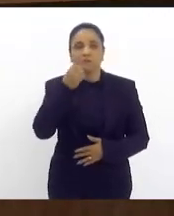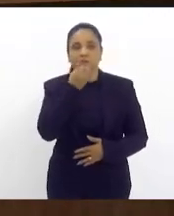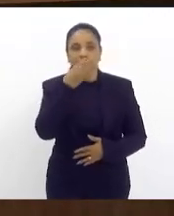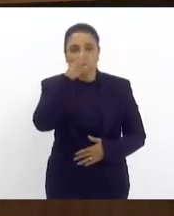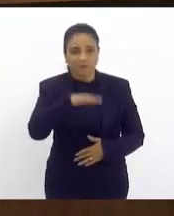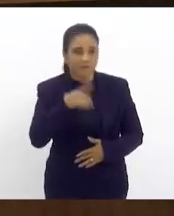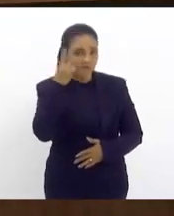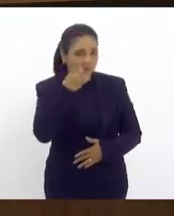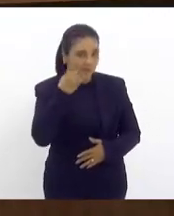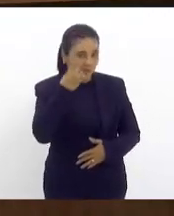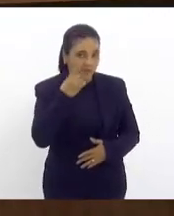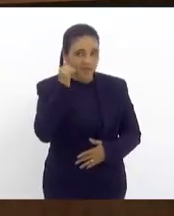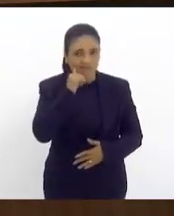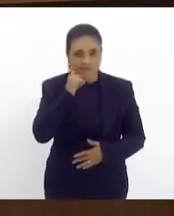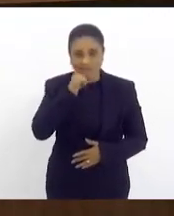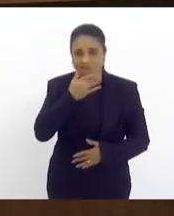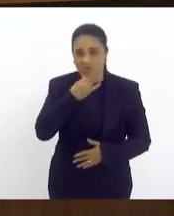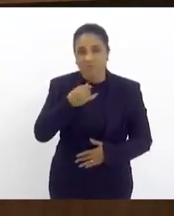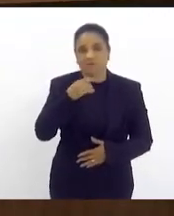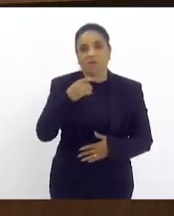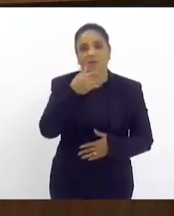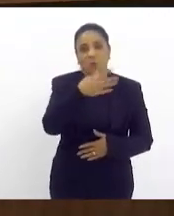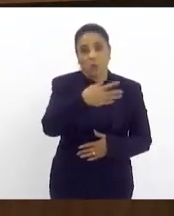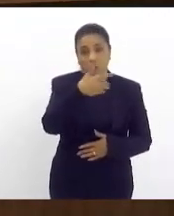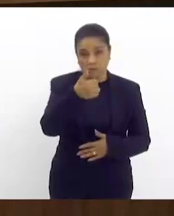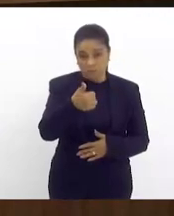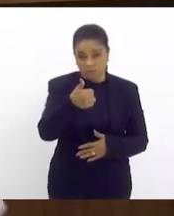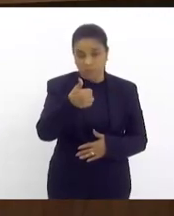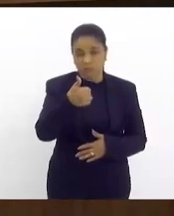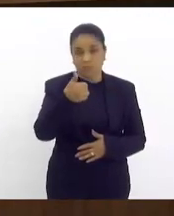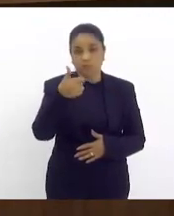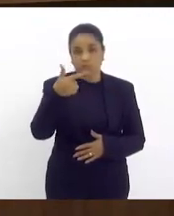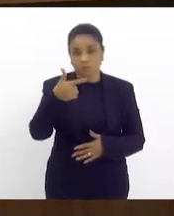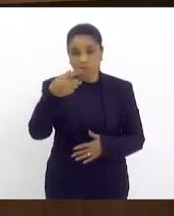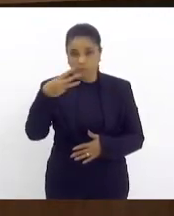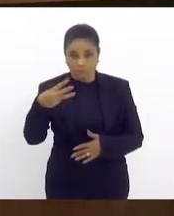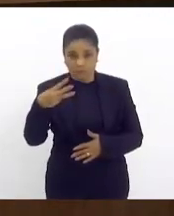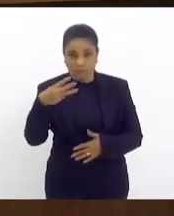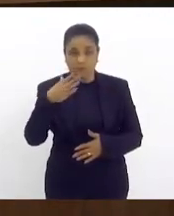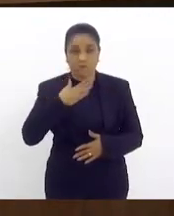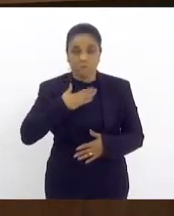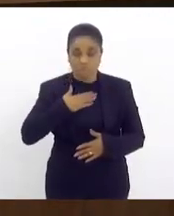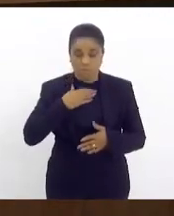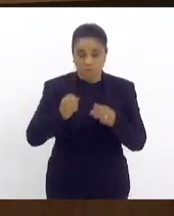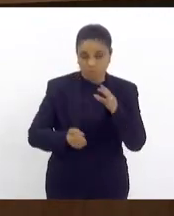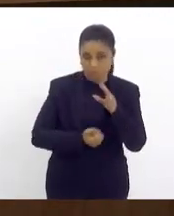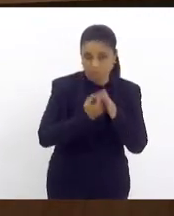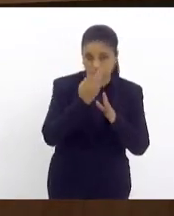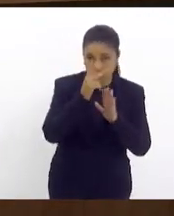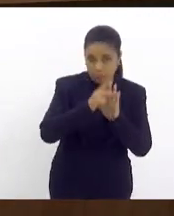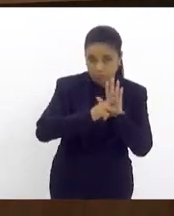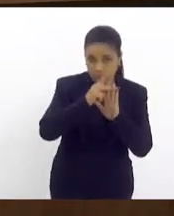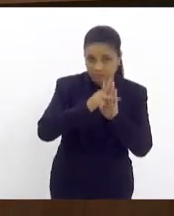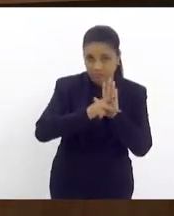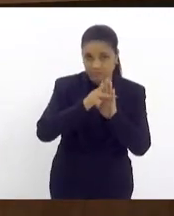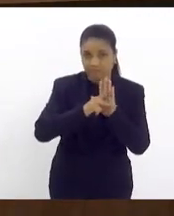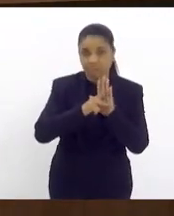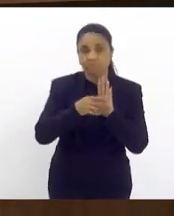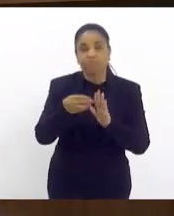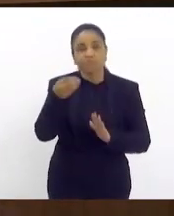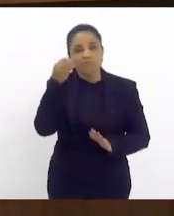essa indicação Legislativa 41 2023 de minha autoria é